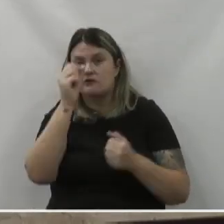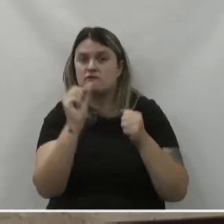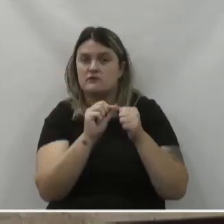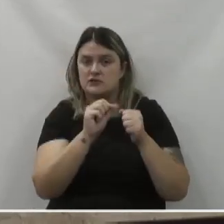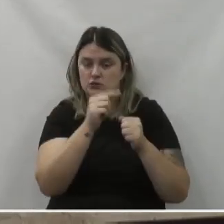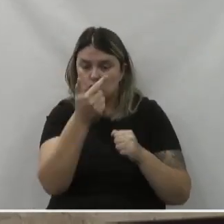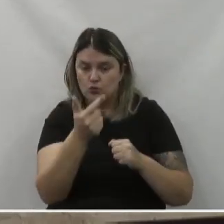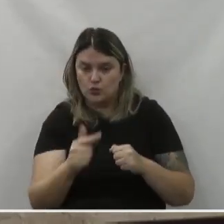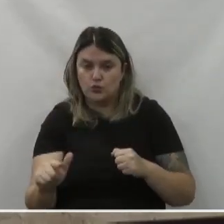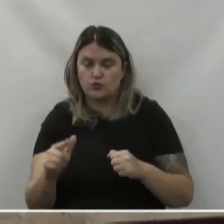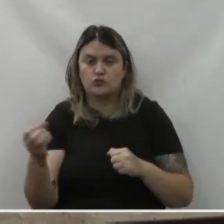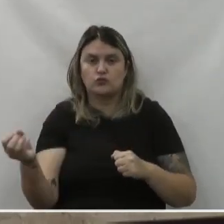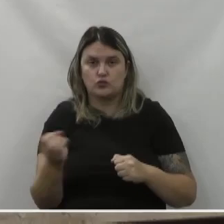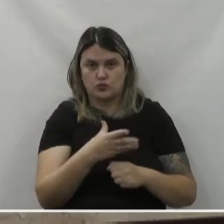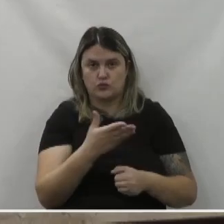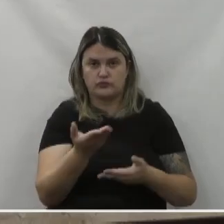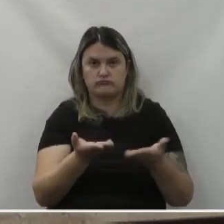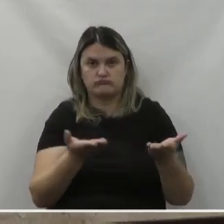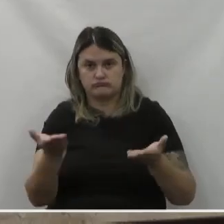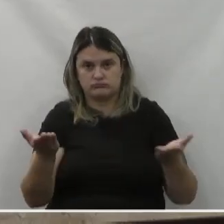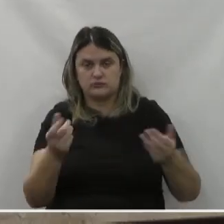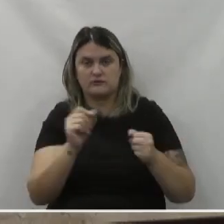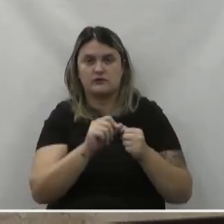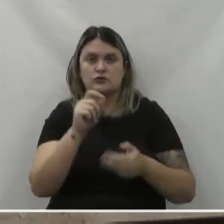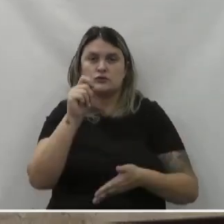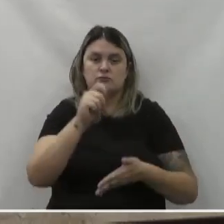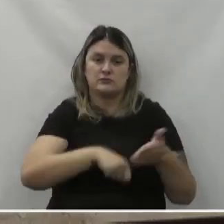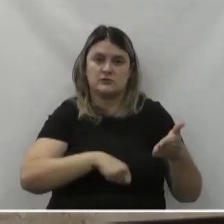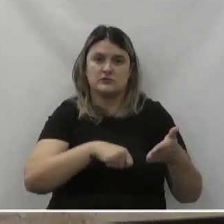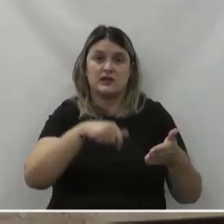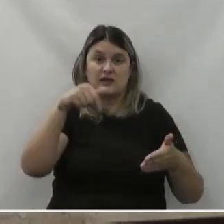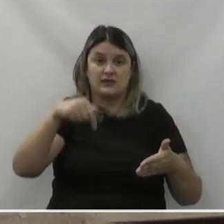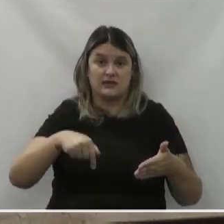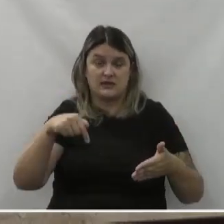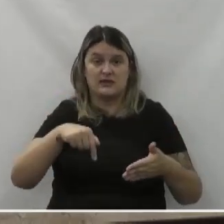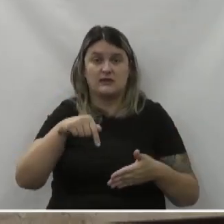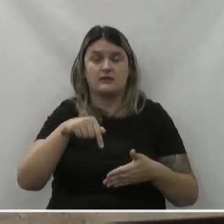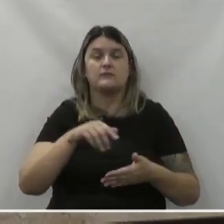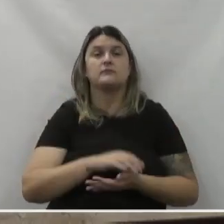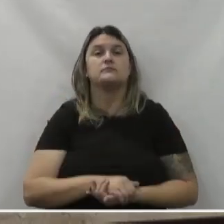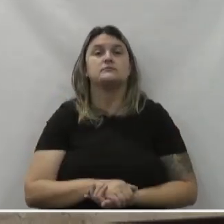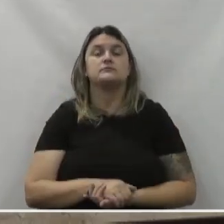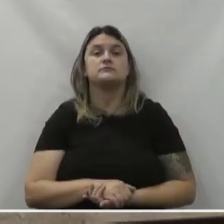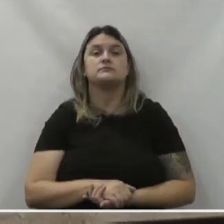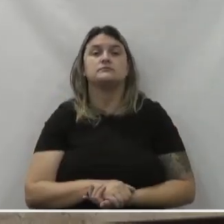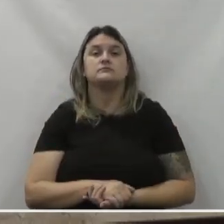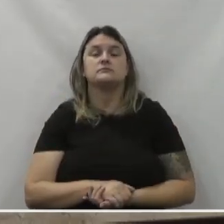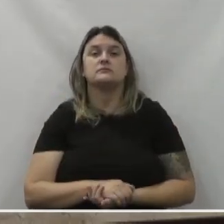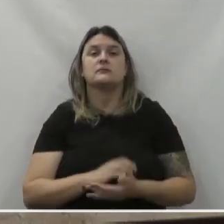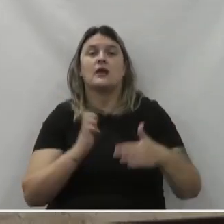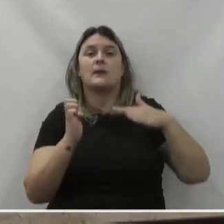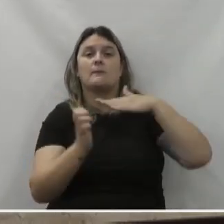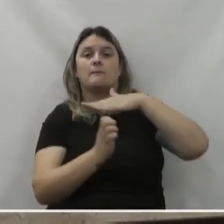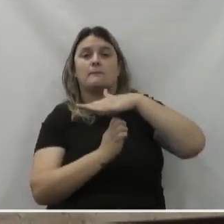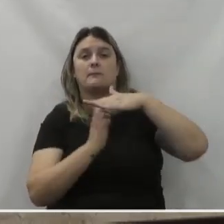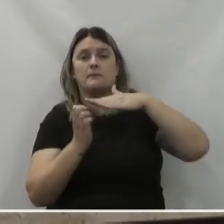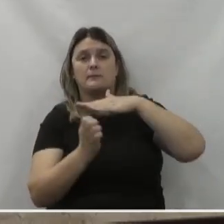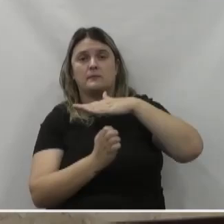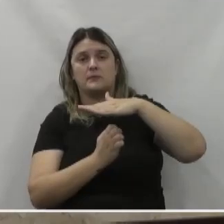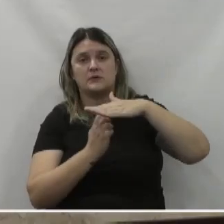feito um novo contrato ali com uma empresa aqui da nossa cidade, onde é uma